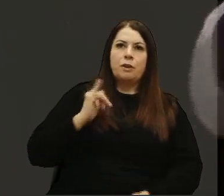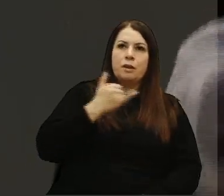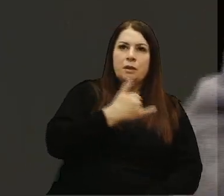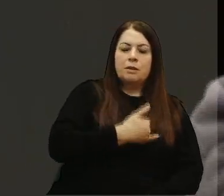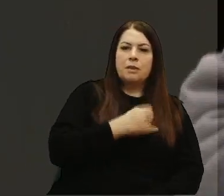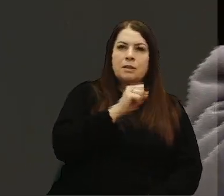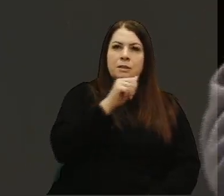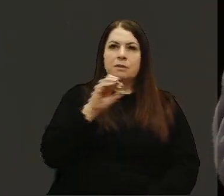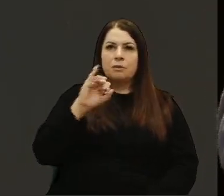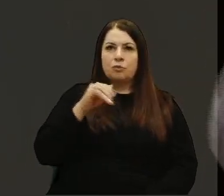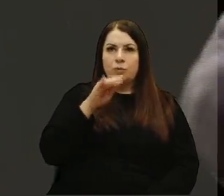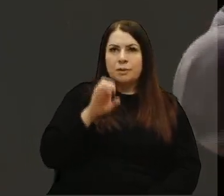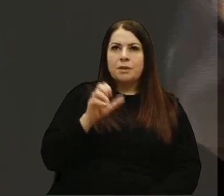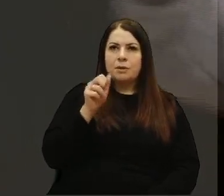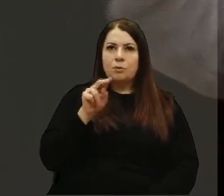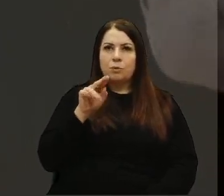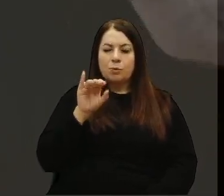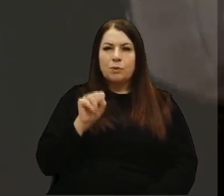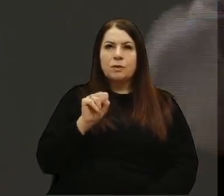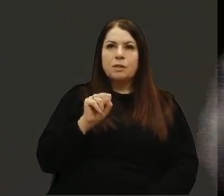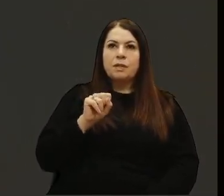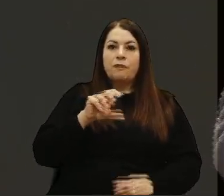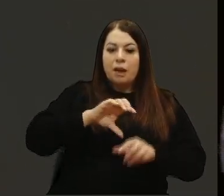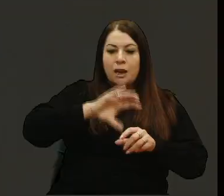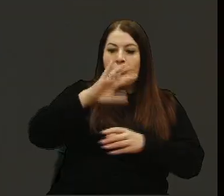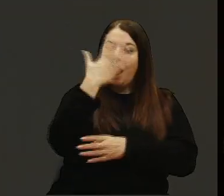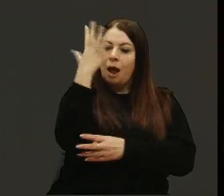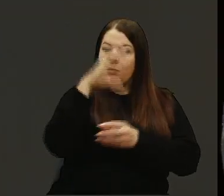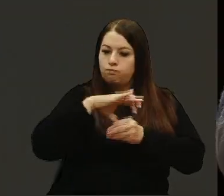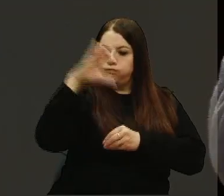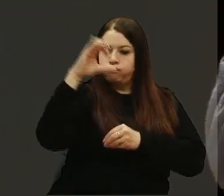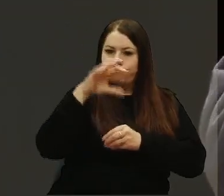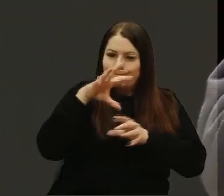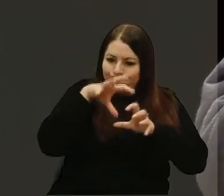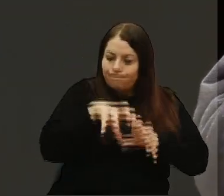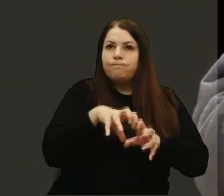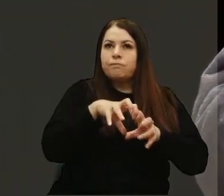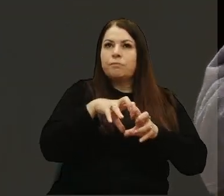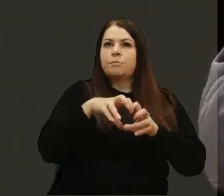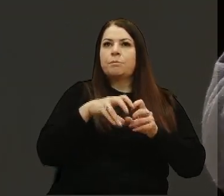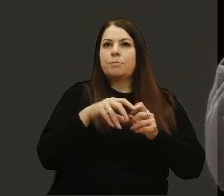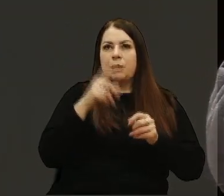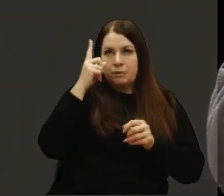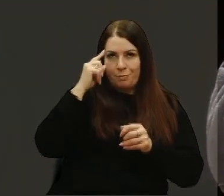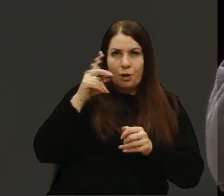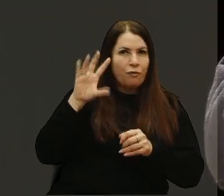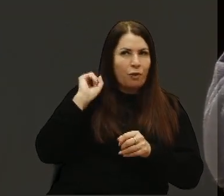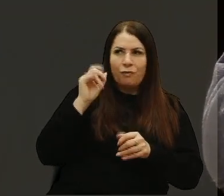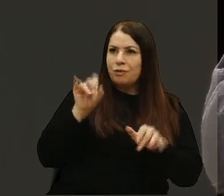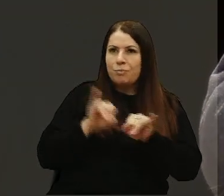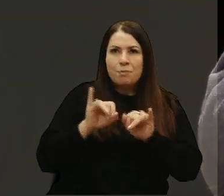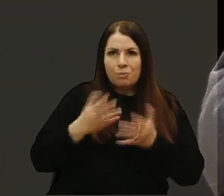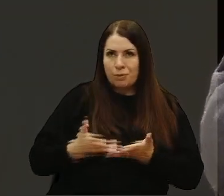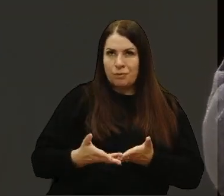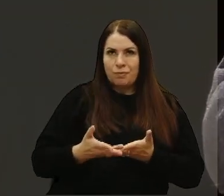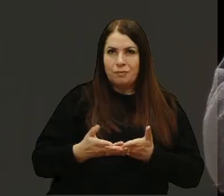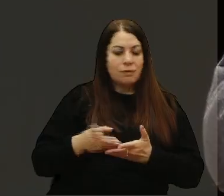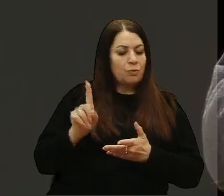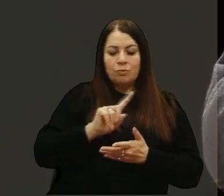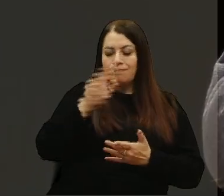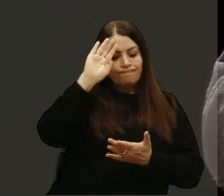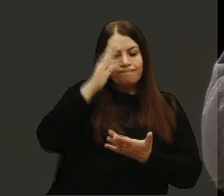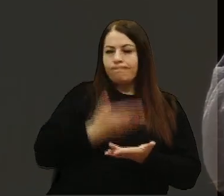José dos Ausentes, que vieram arrancar tora a unha aqui, presidente, para ter que ouvir essas bobagens. É